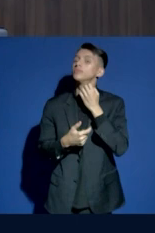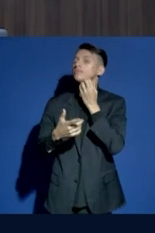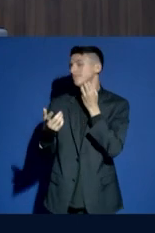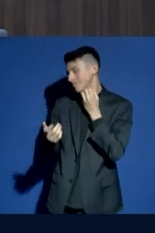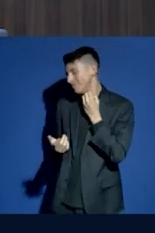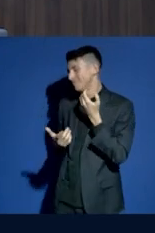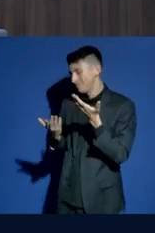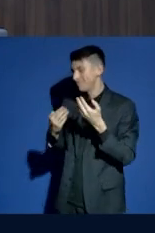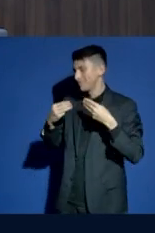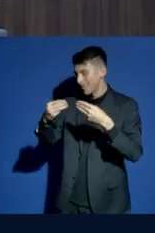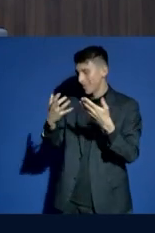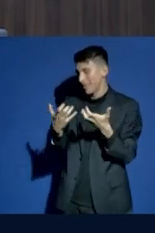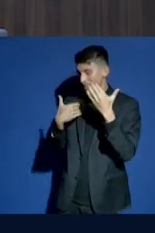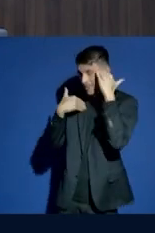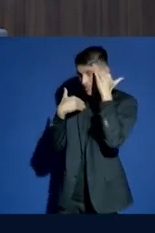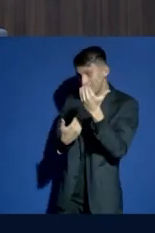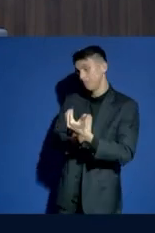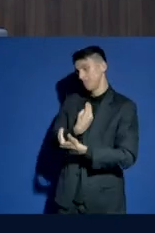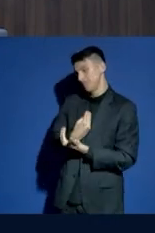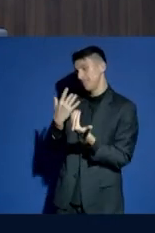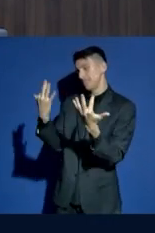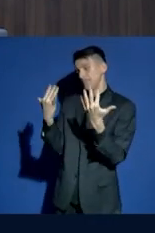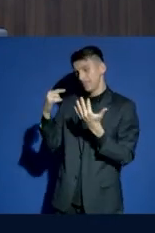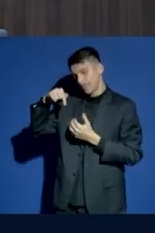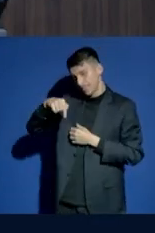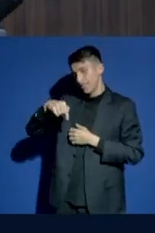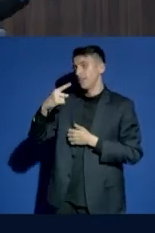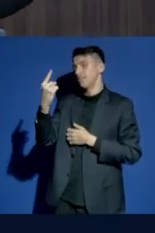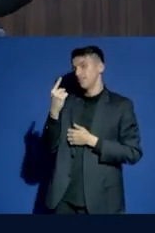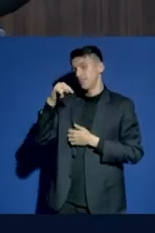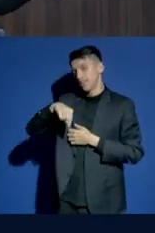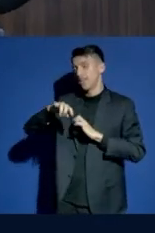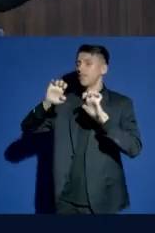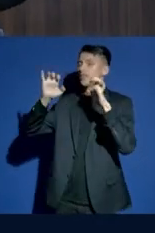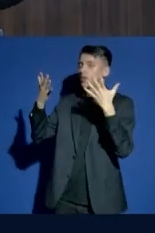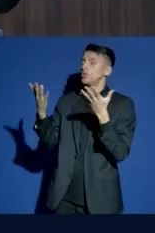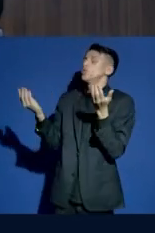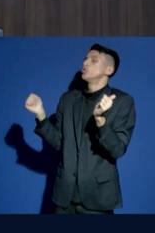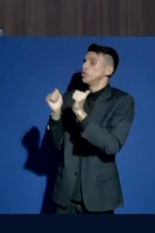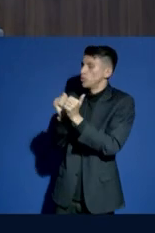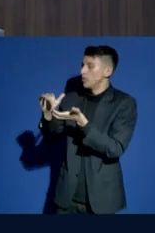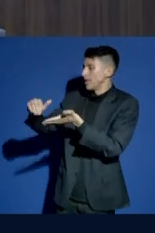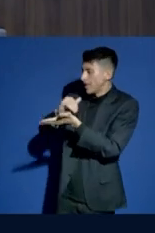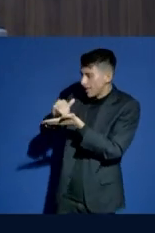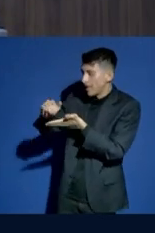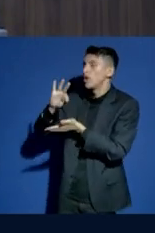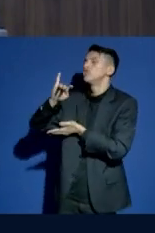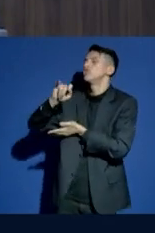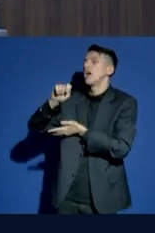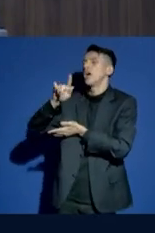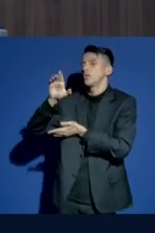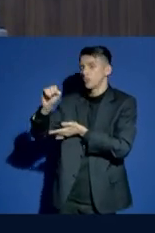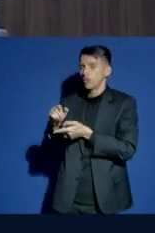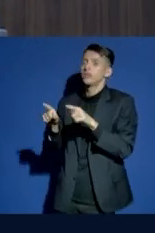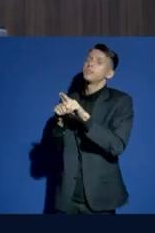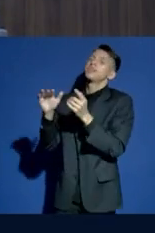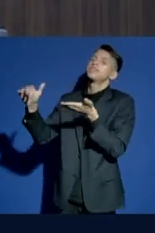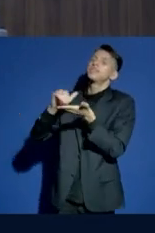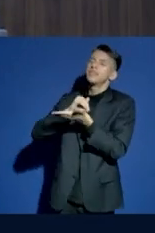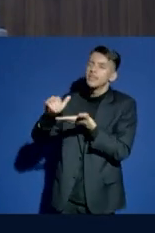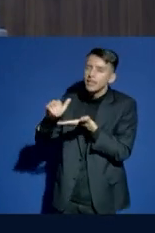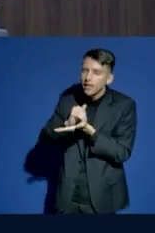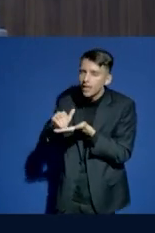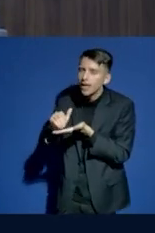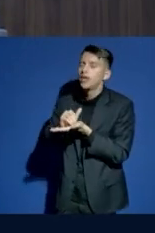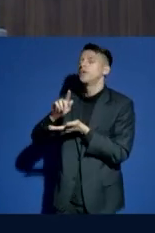pactual gostaria de agradecer pela presença aqui nesse evento junto com seus secretários secretar transição energética Thiago Barral secretário de óleo